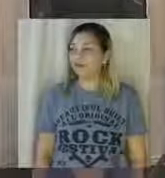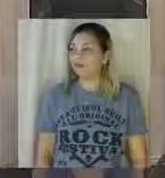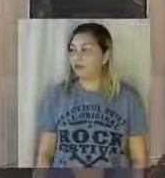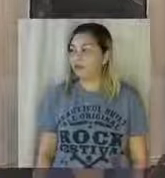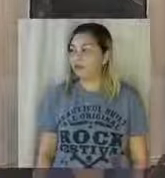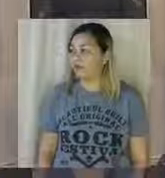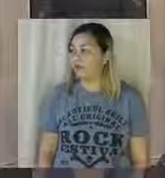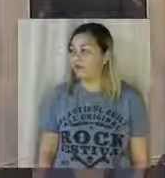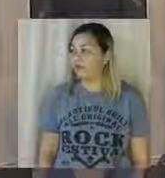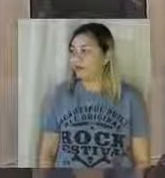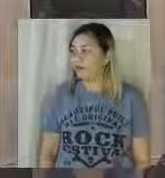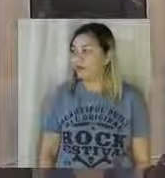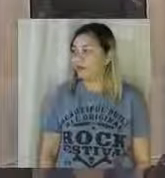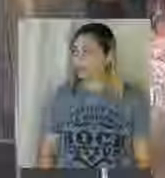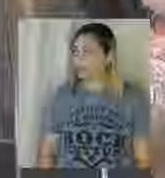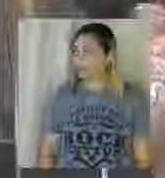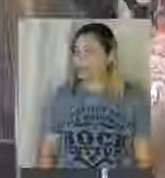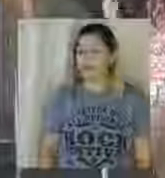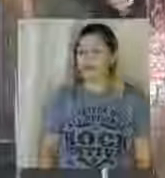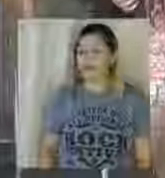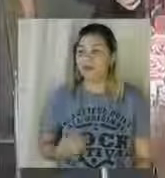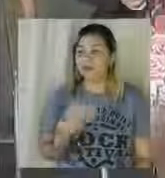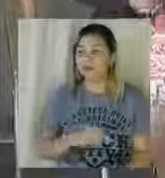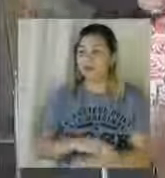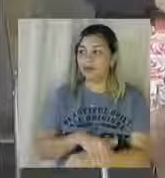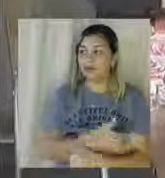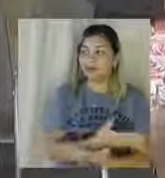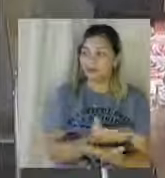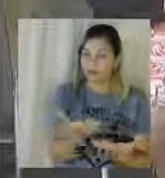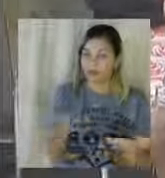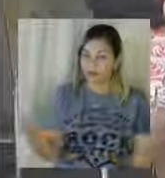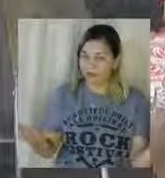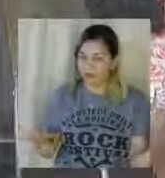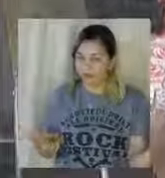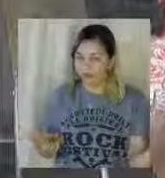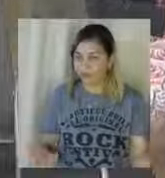Boa noite para o telespectador. Boa noite.